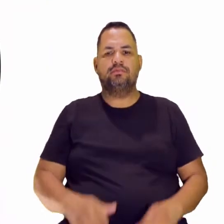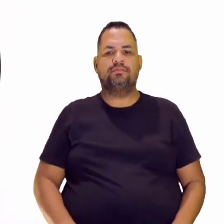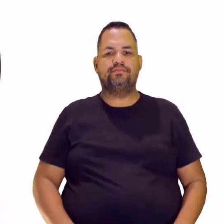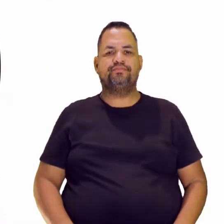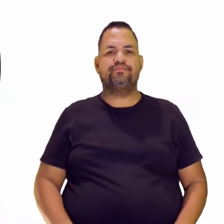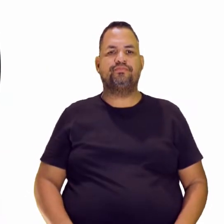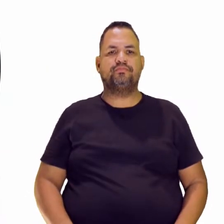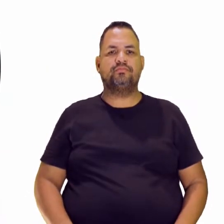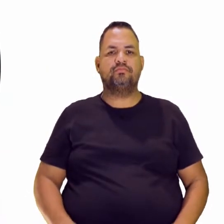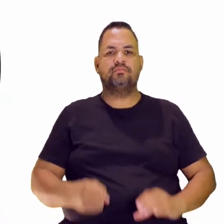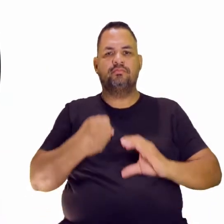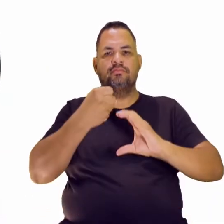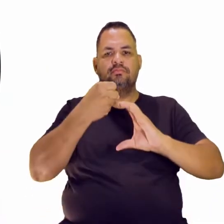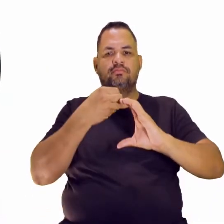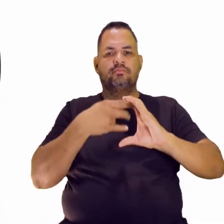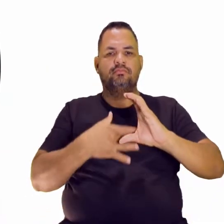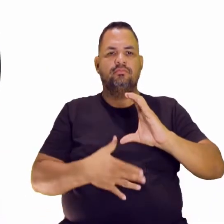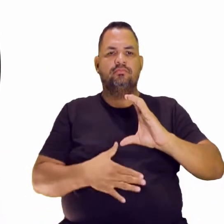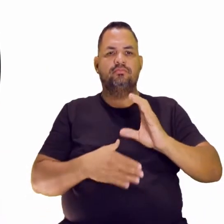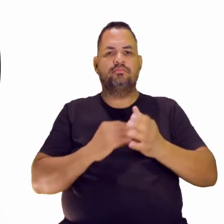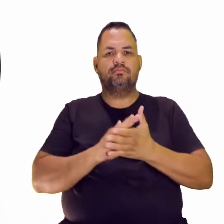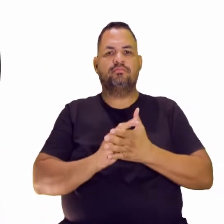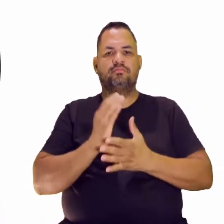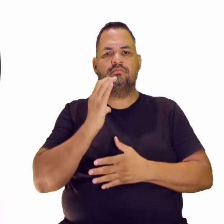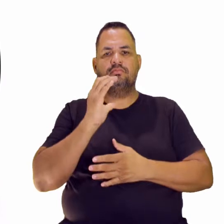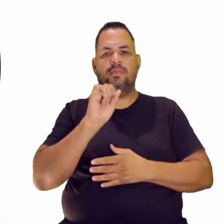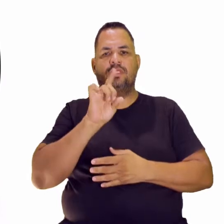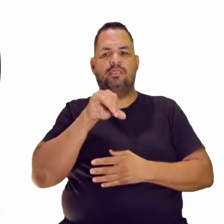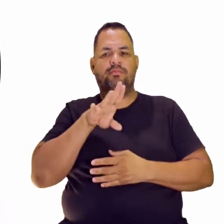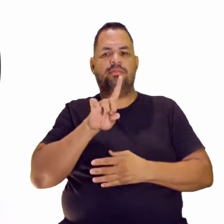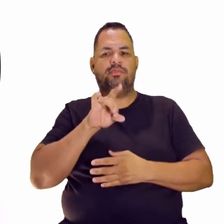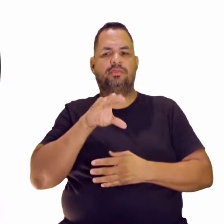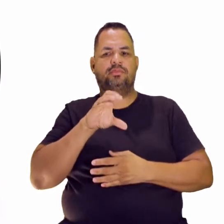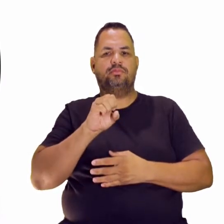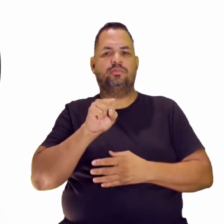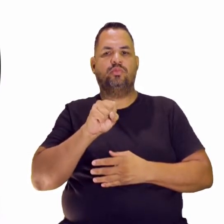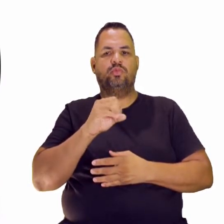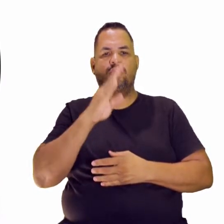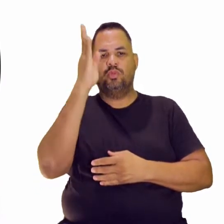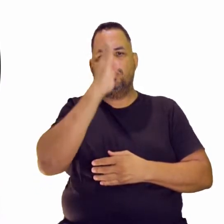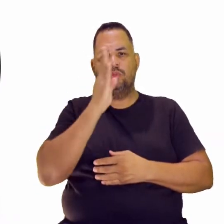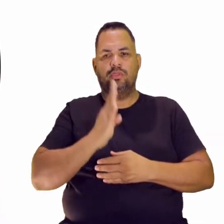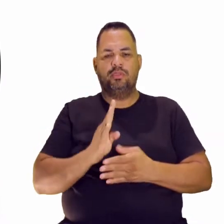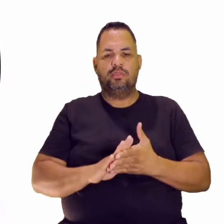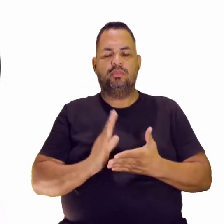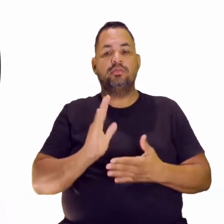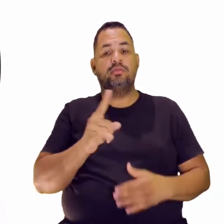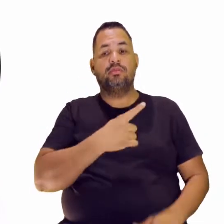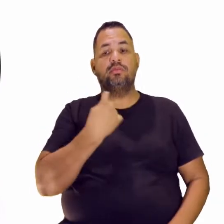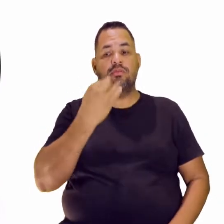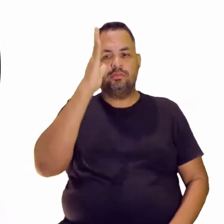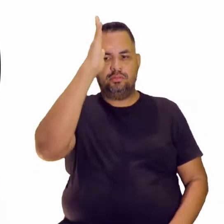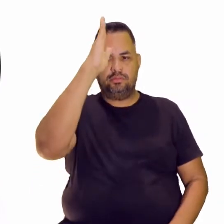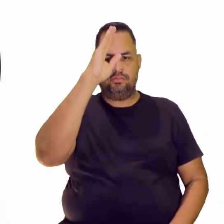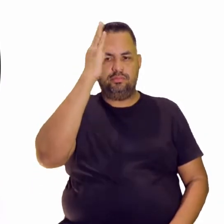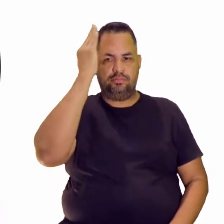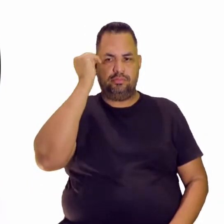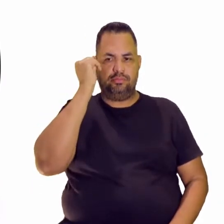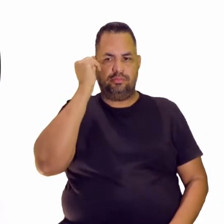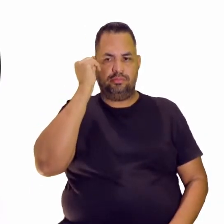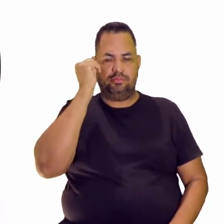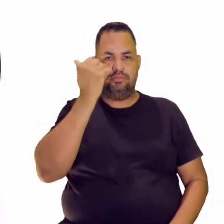Então, as características do academicismo. Então, a gente já sabe que